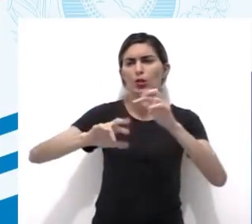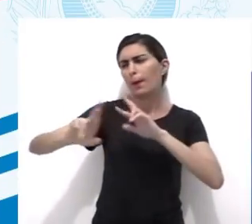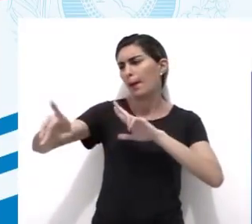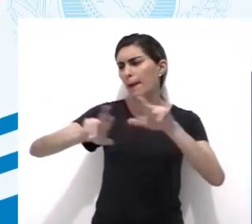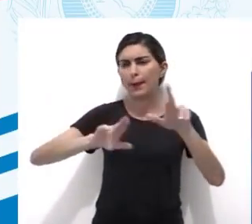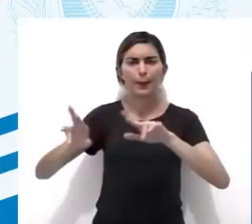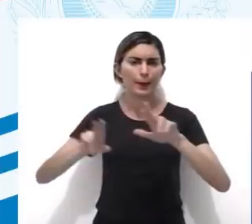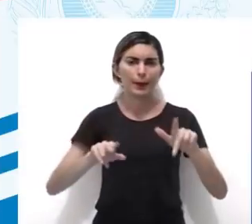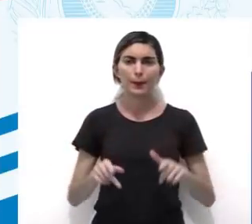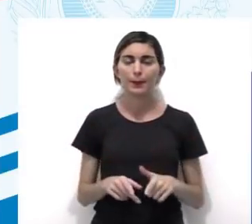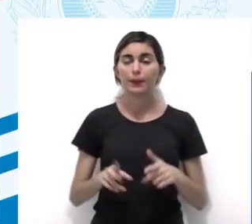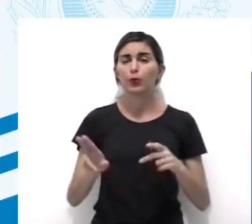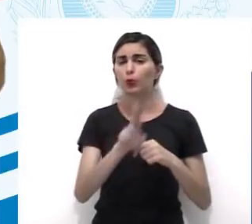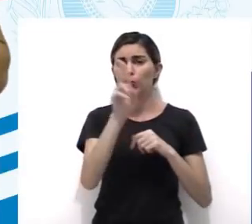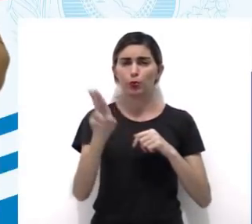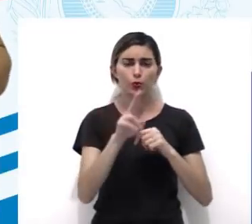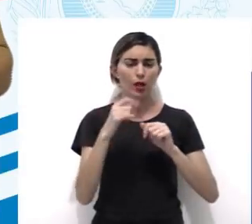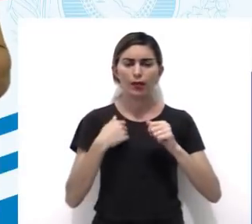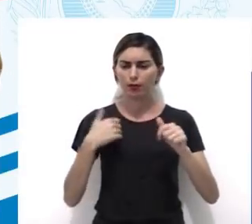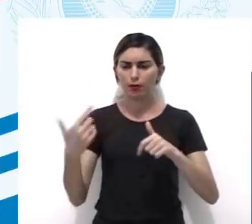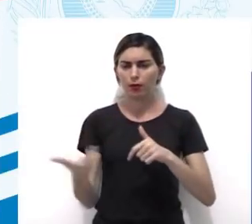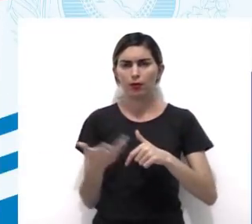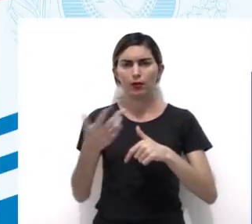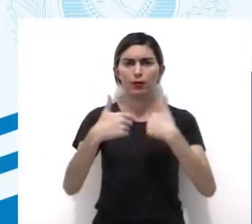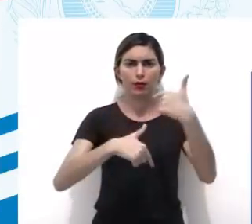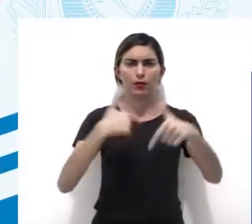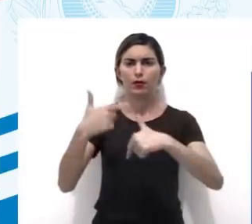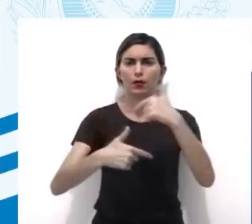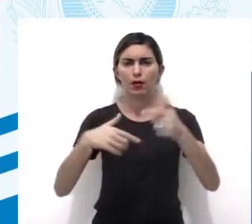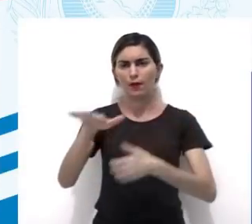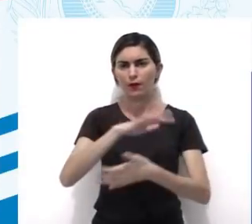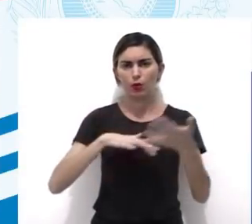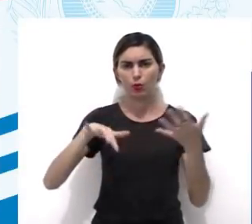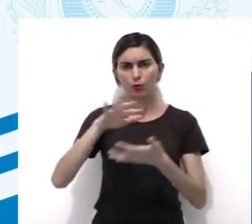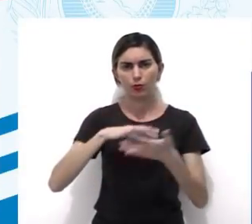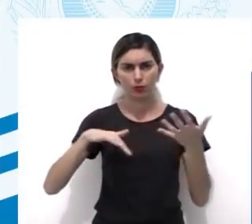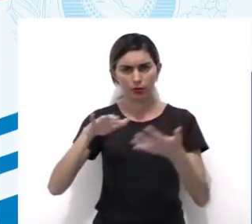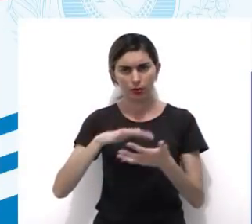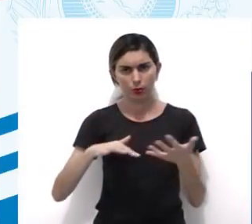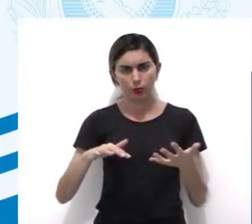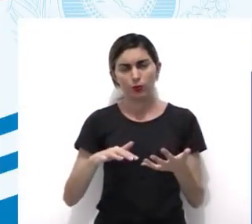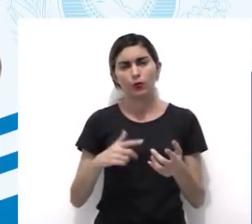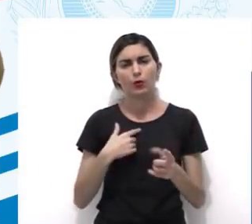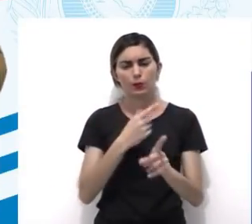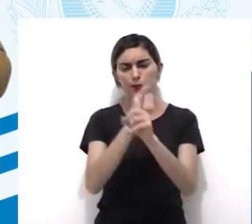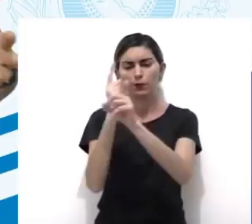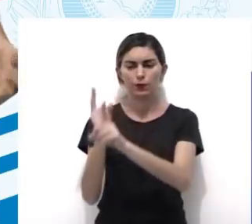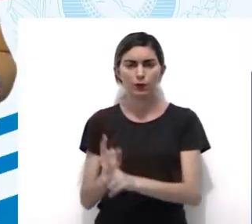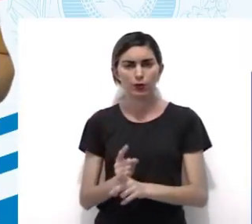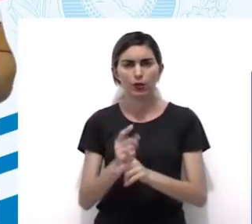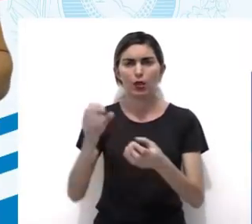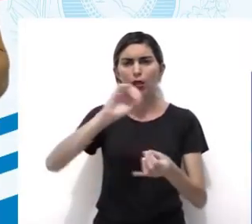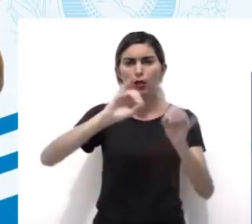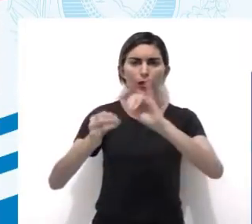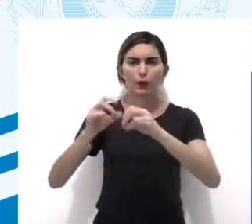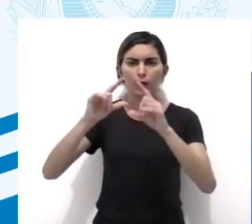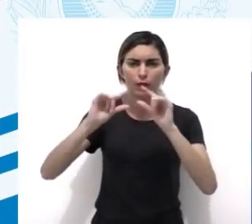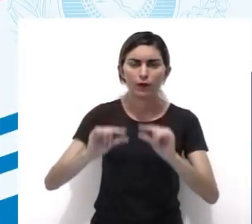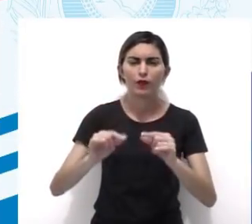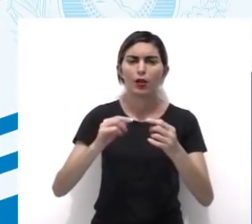energia, e aí as atividades típicas dessa revolução, a gente identifica a química fina,